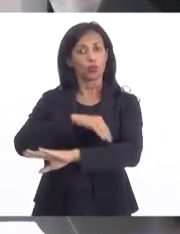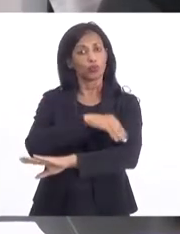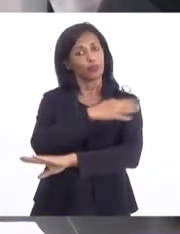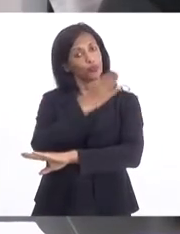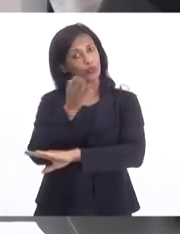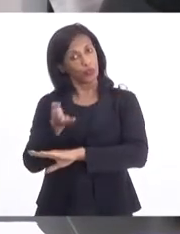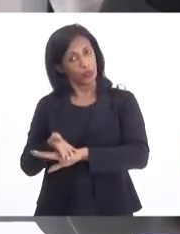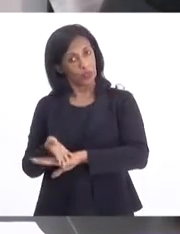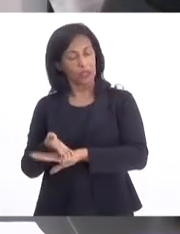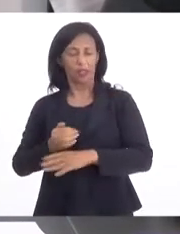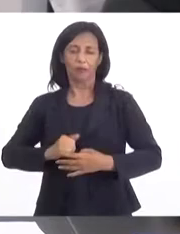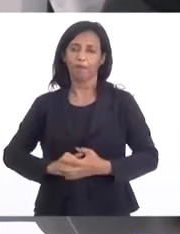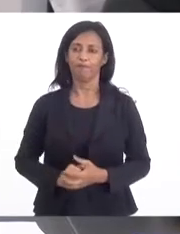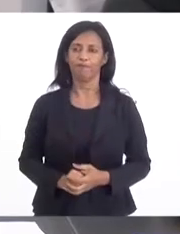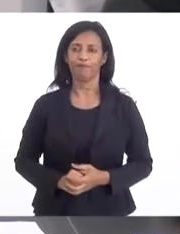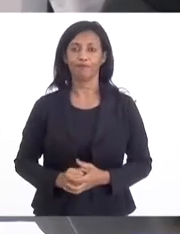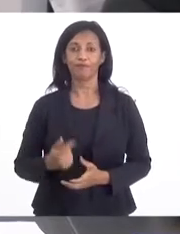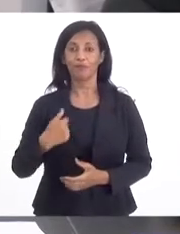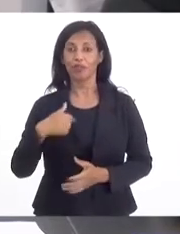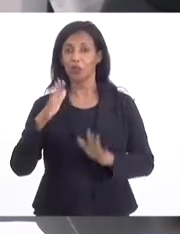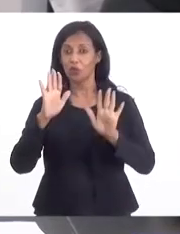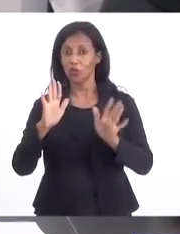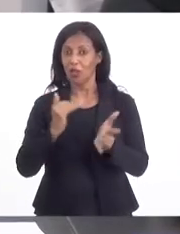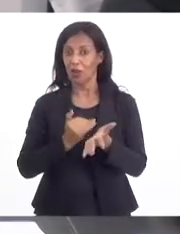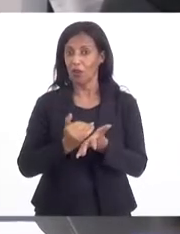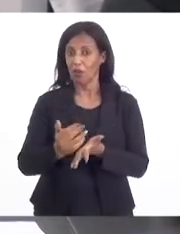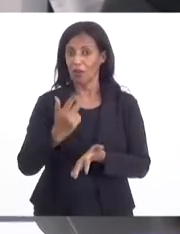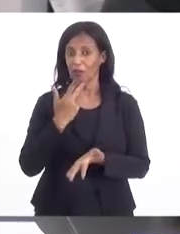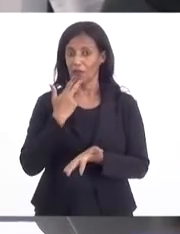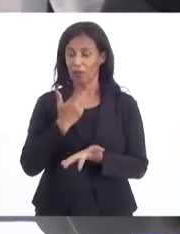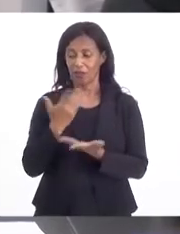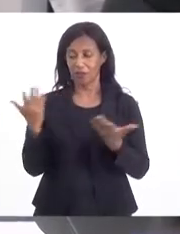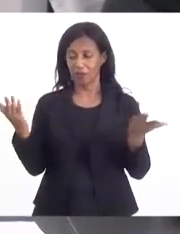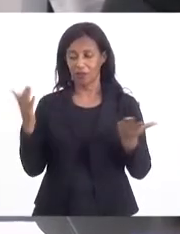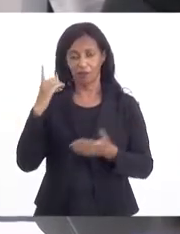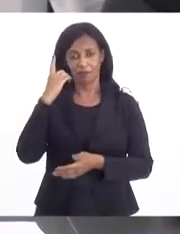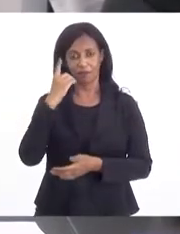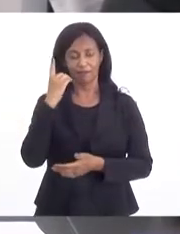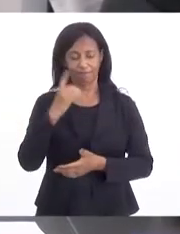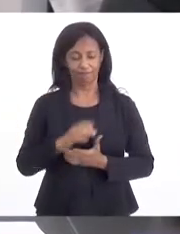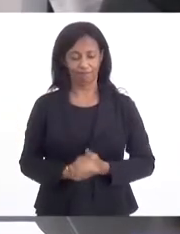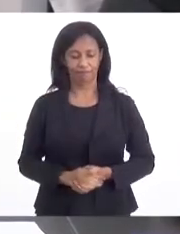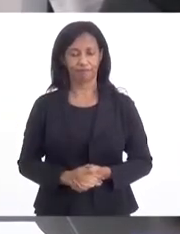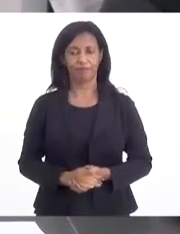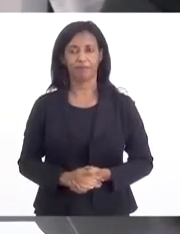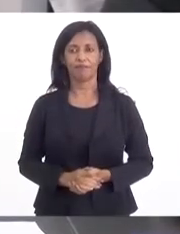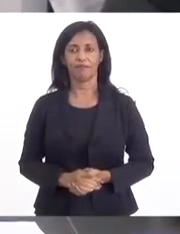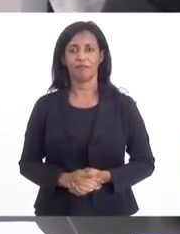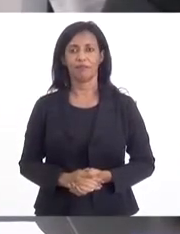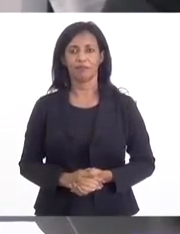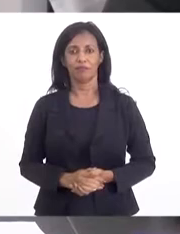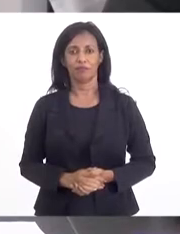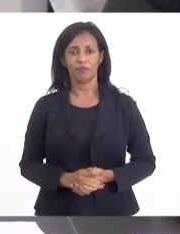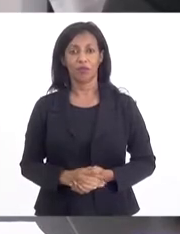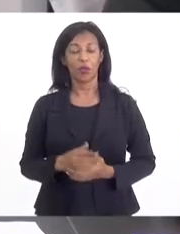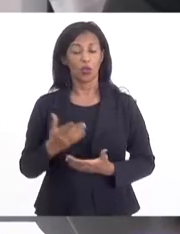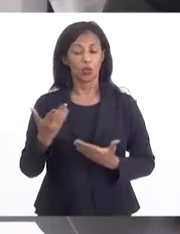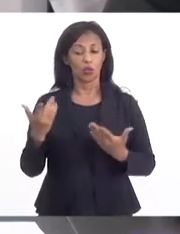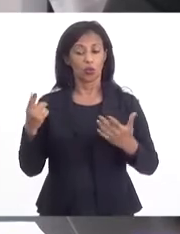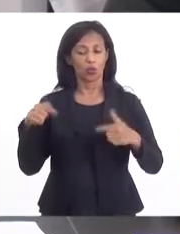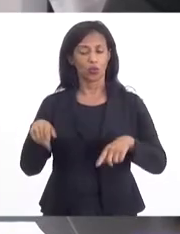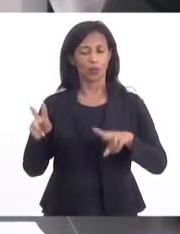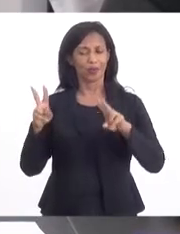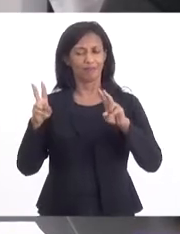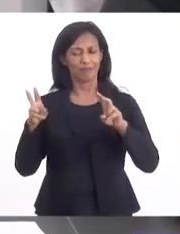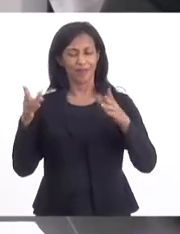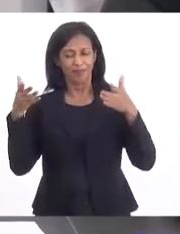faço um primeiro comentário, senhora deputada, senhor deputado. Sob o ponto de vista de engenharia,